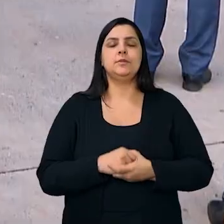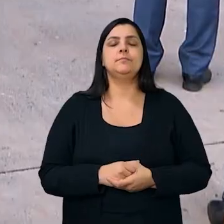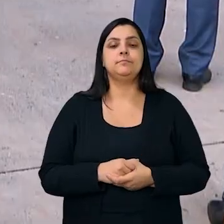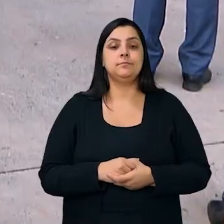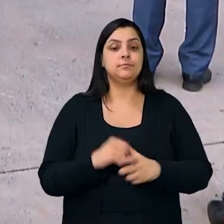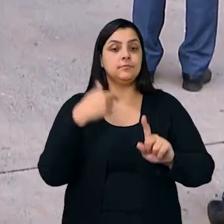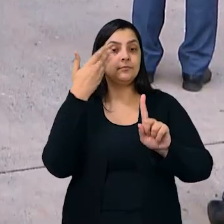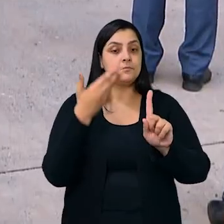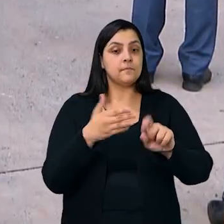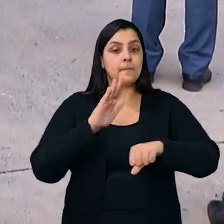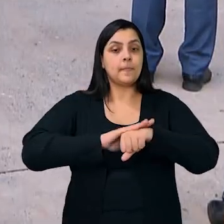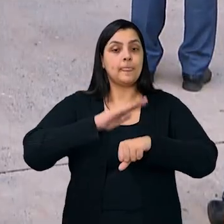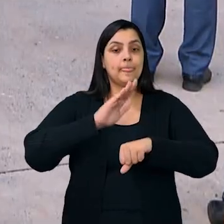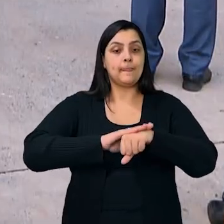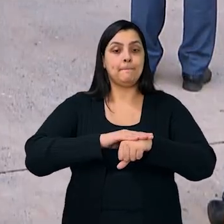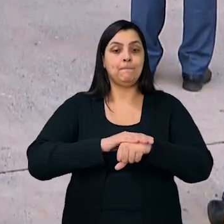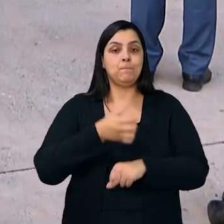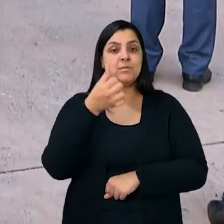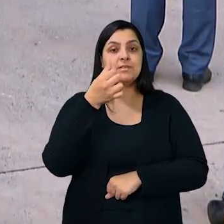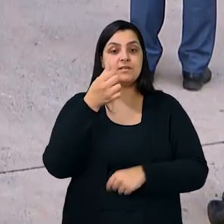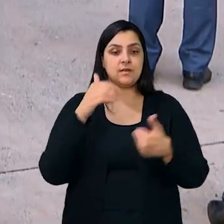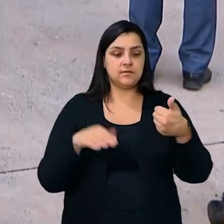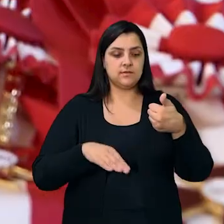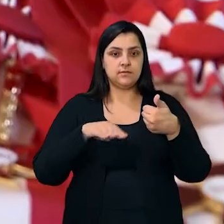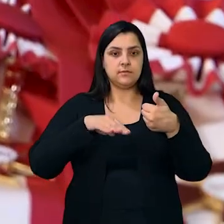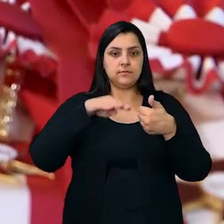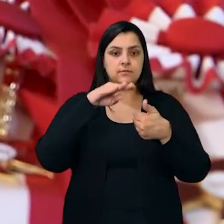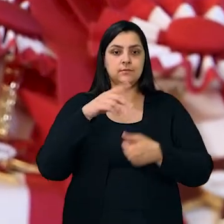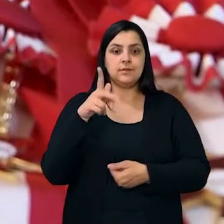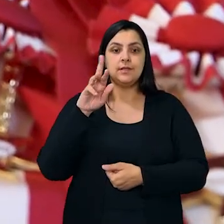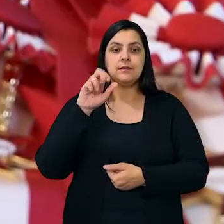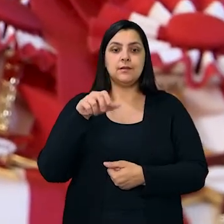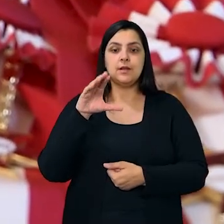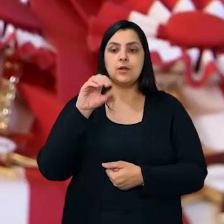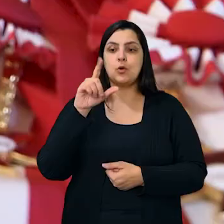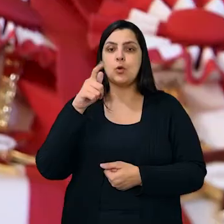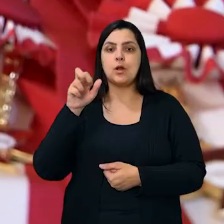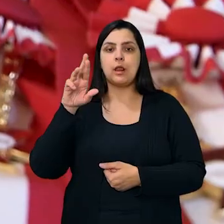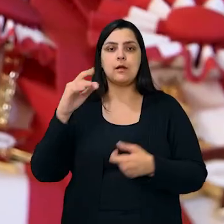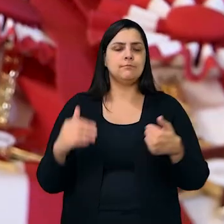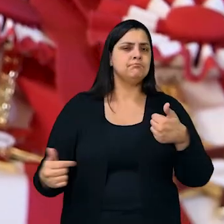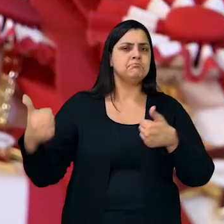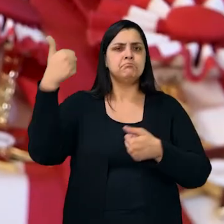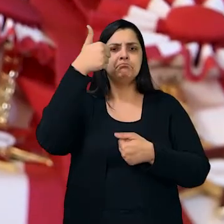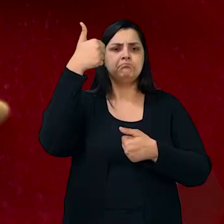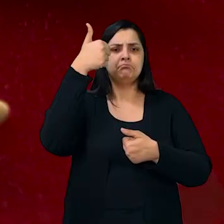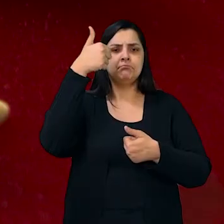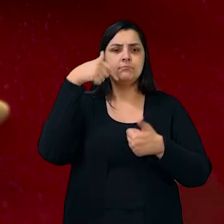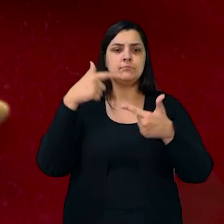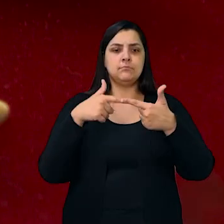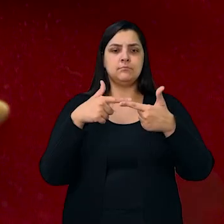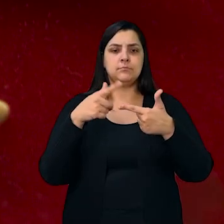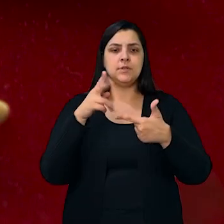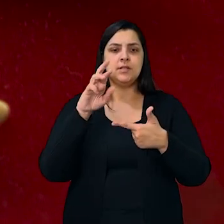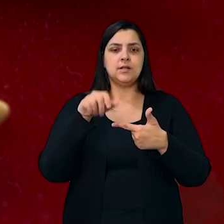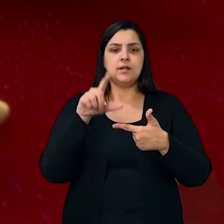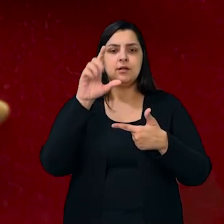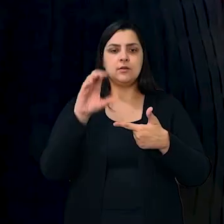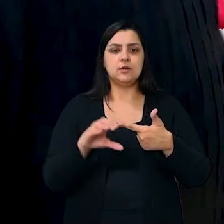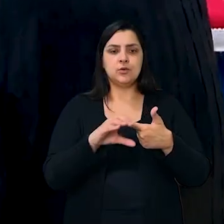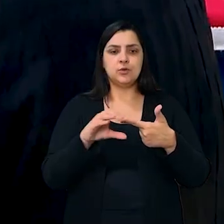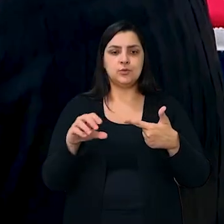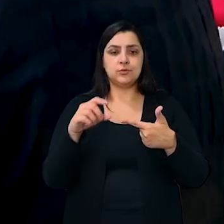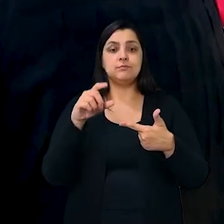economia. A homenagem é conferida em 6 graus. O grão colar é a honraria máxima, seguida da Comenda de Gran